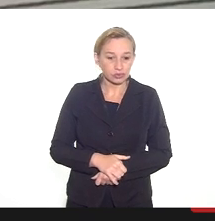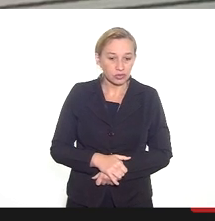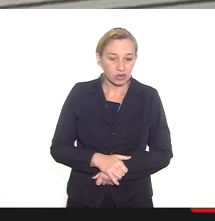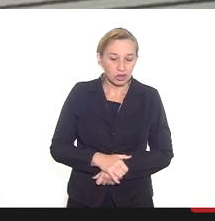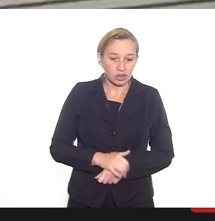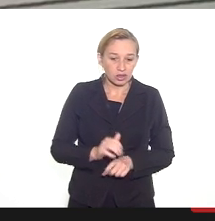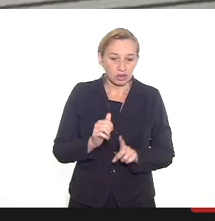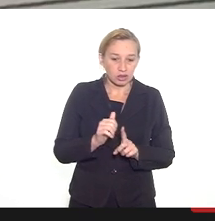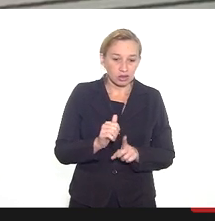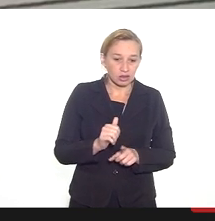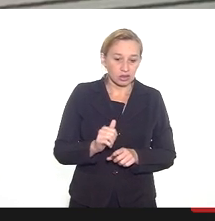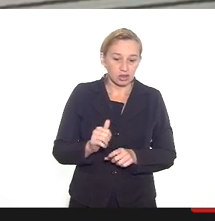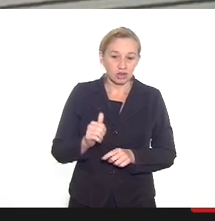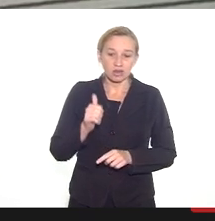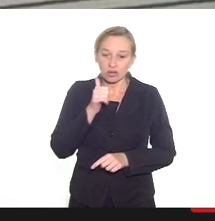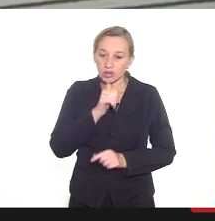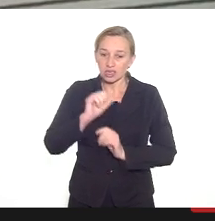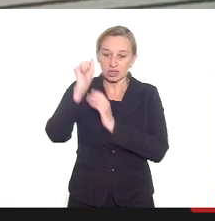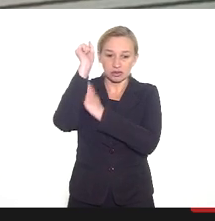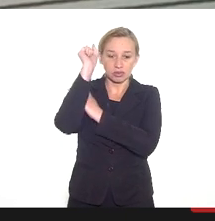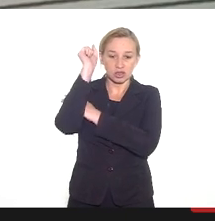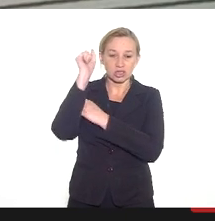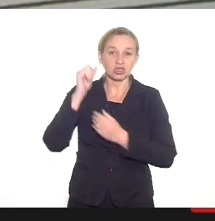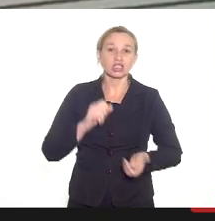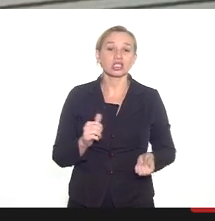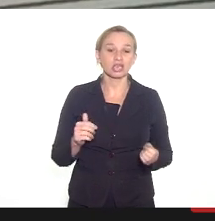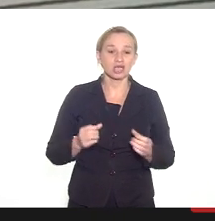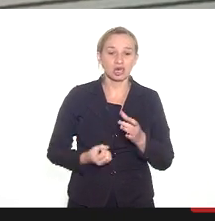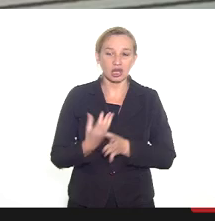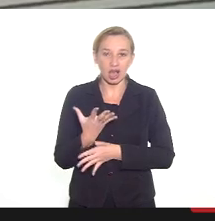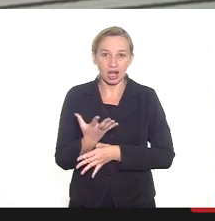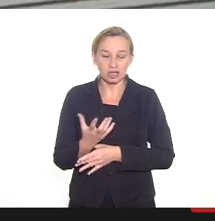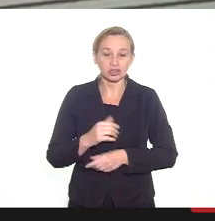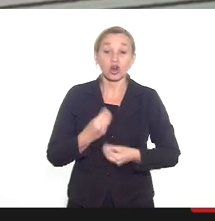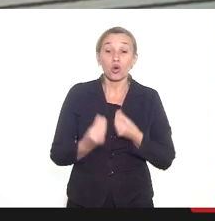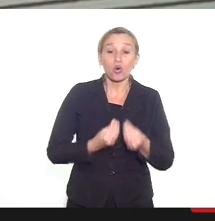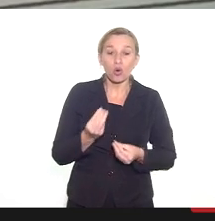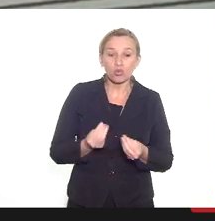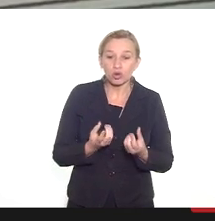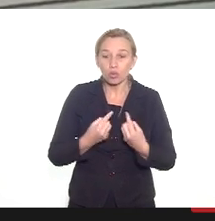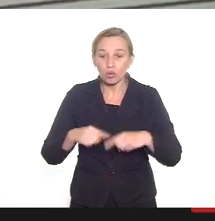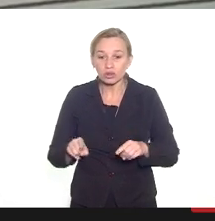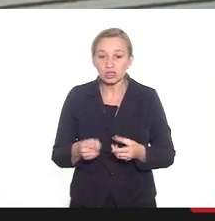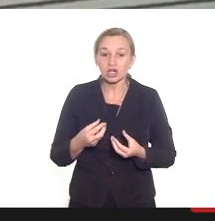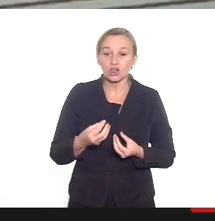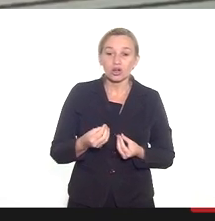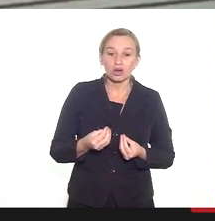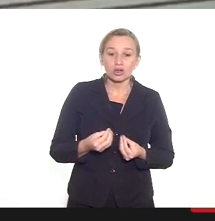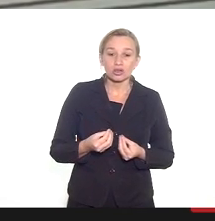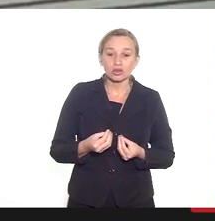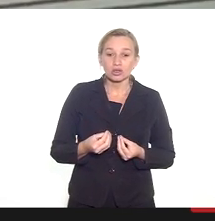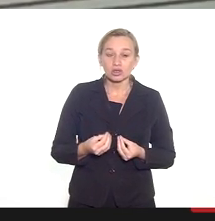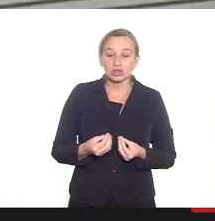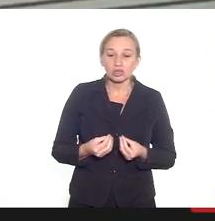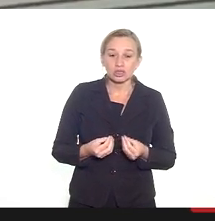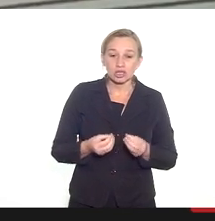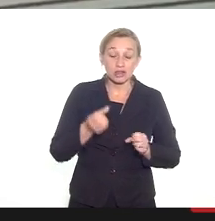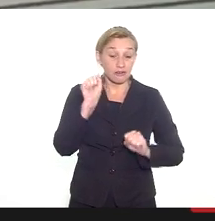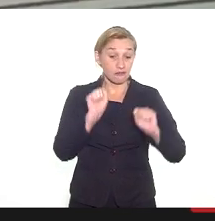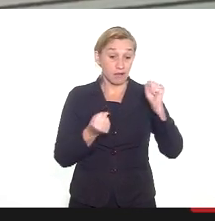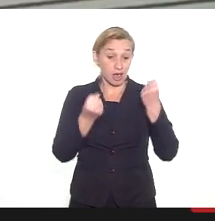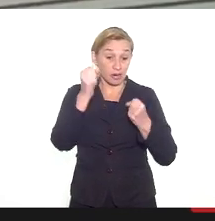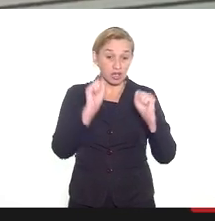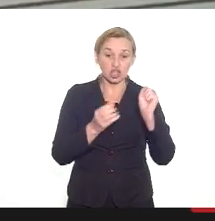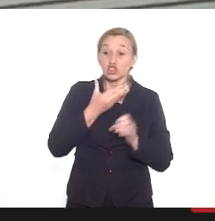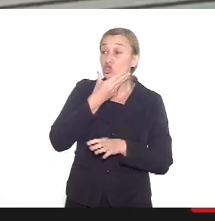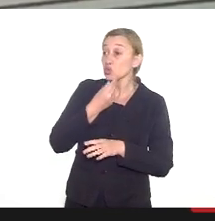Feminista, várias estratégias, entre elas a prevenção, falar da cultura, como a gente combate isso, como é que a gente, que fábrica de homens